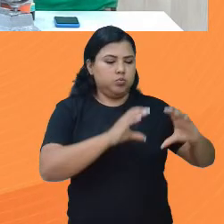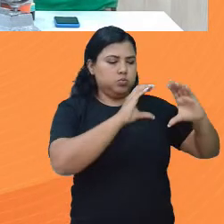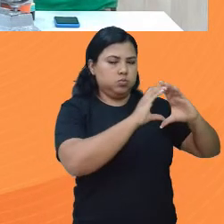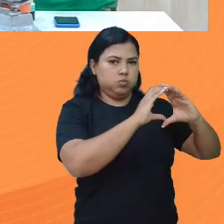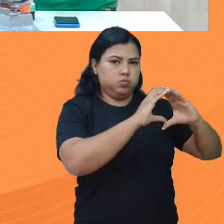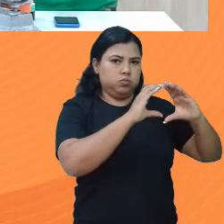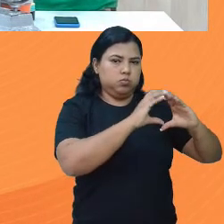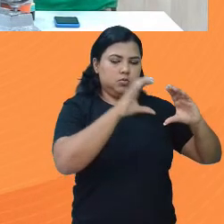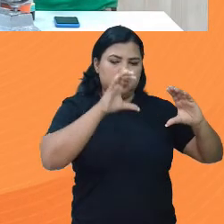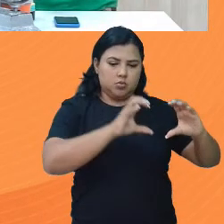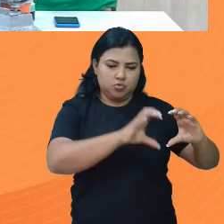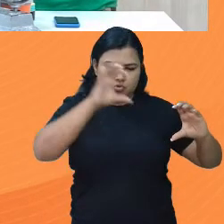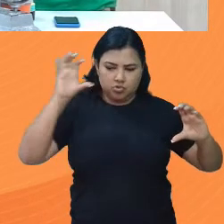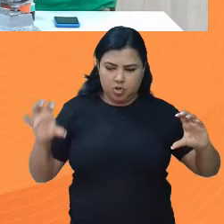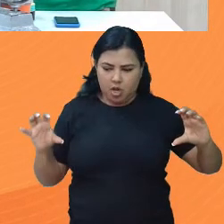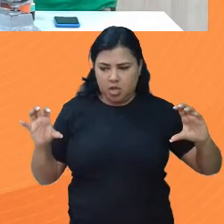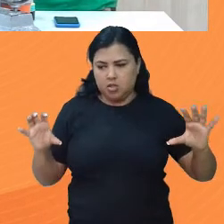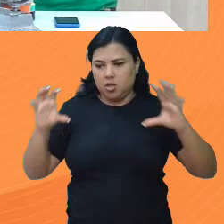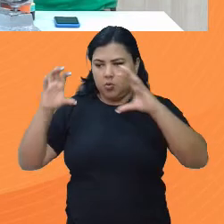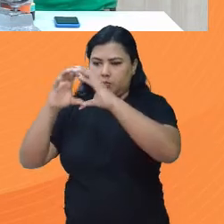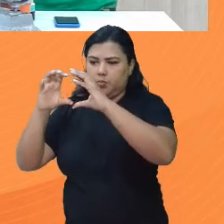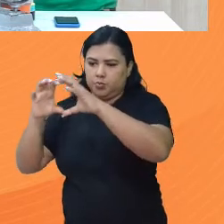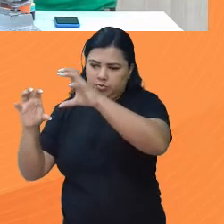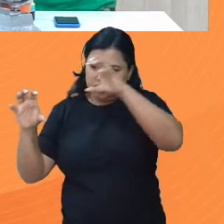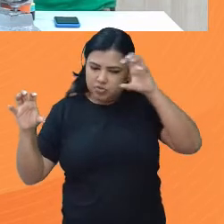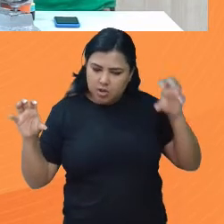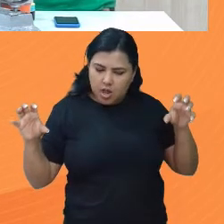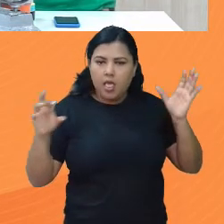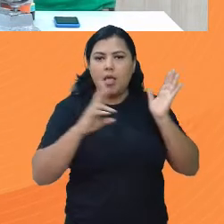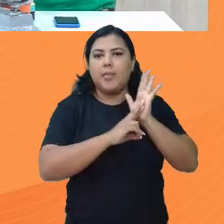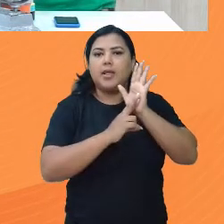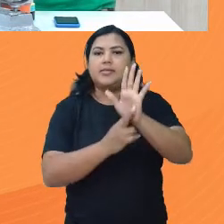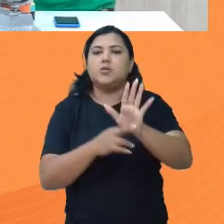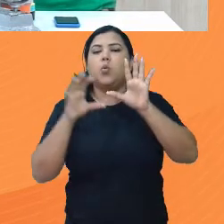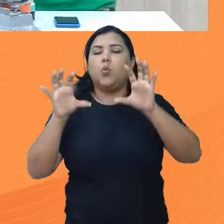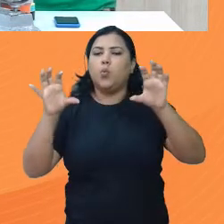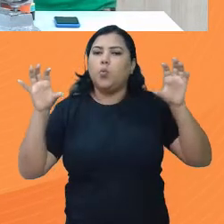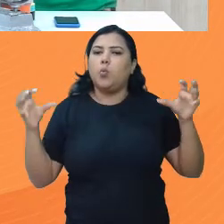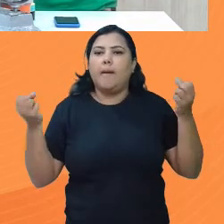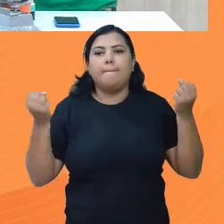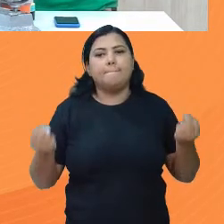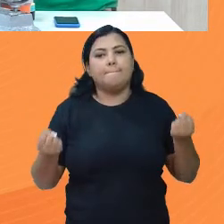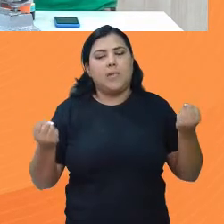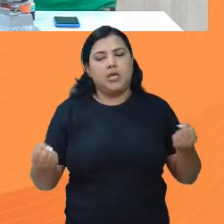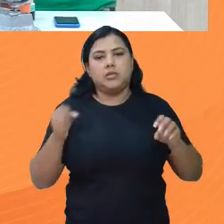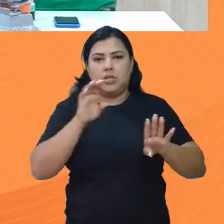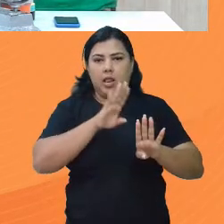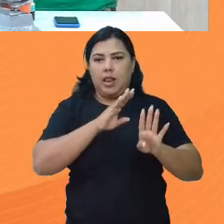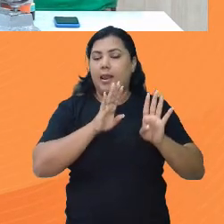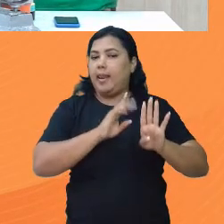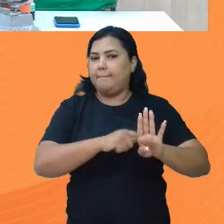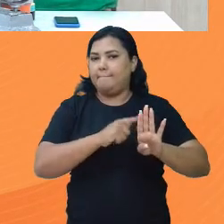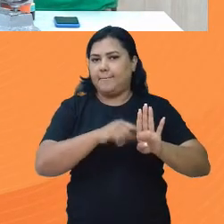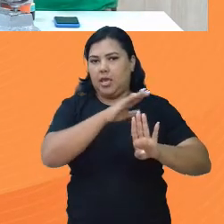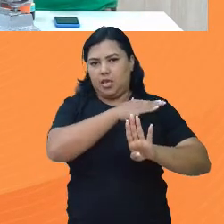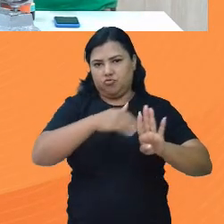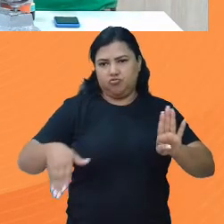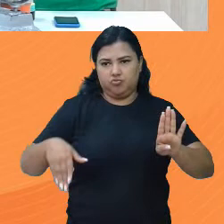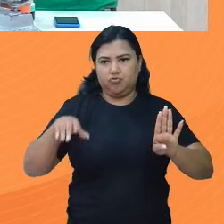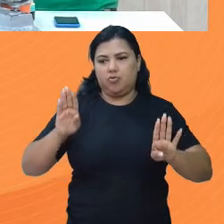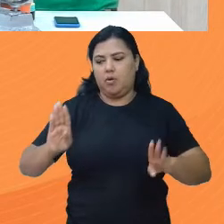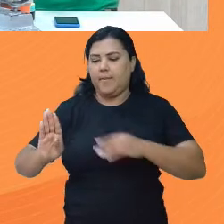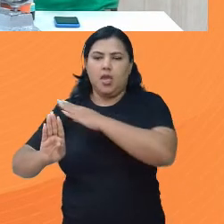bolinha tirada de um lado, ela representa na equação a retirada de uma daquelas letras. No outro lado da balança,